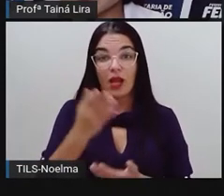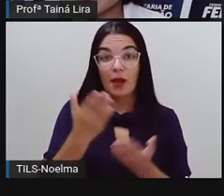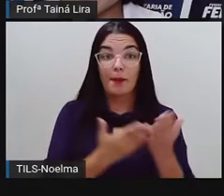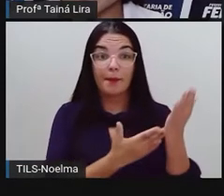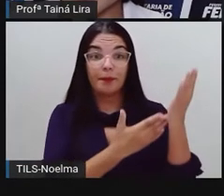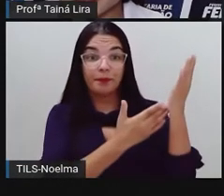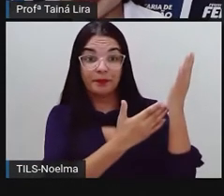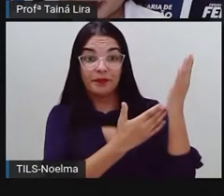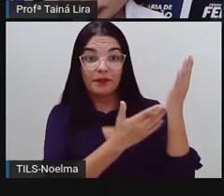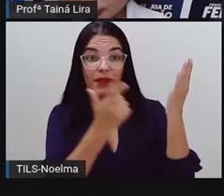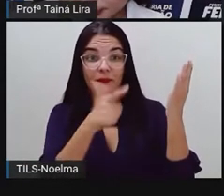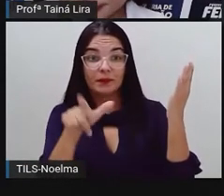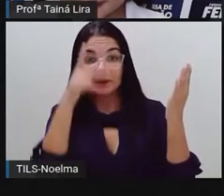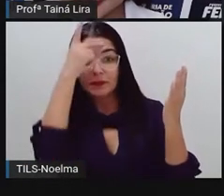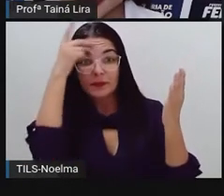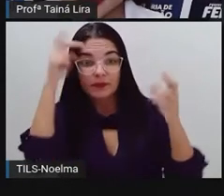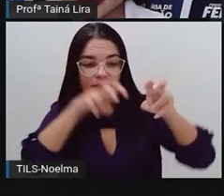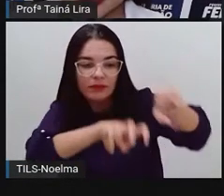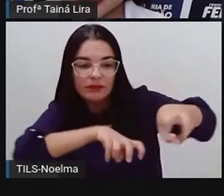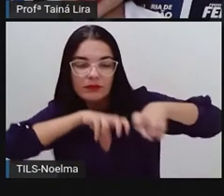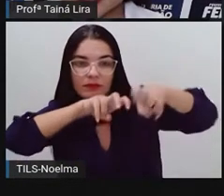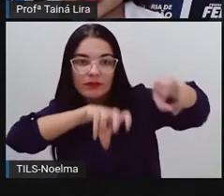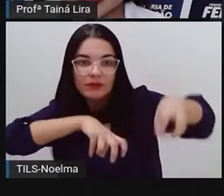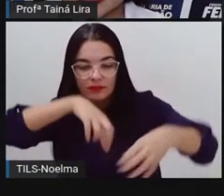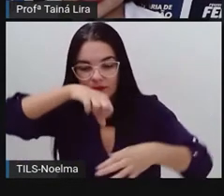cuidando da sua plantação